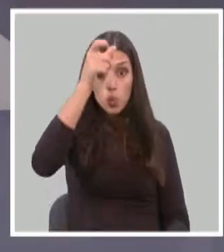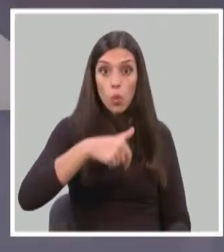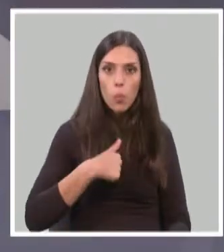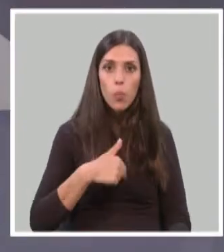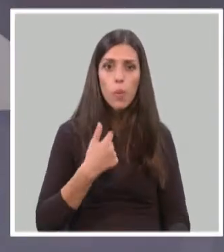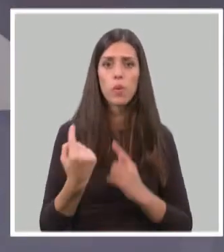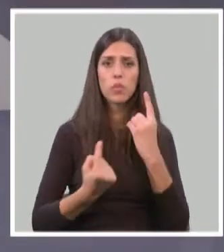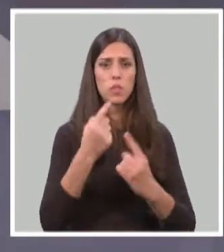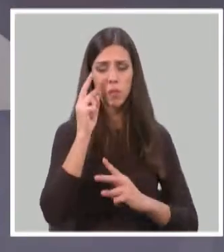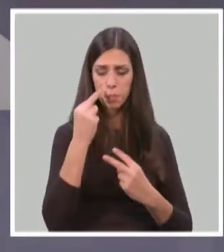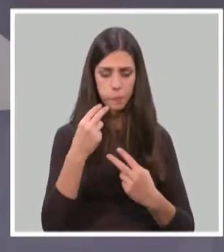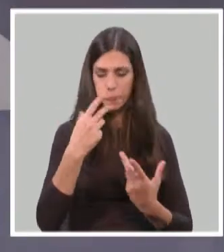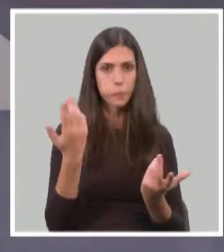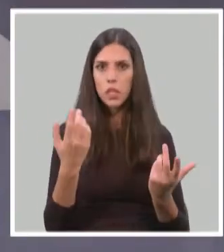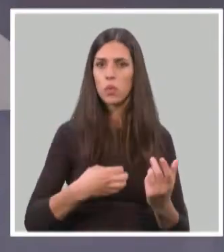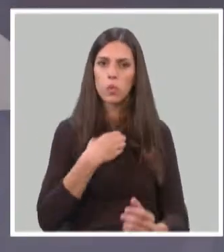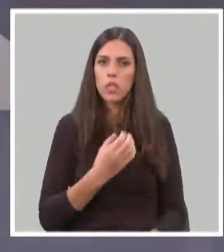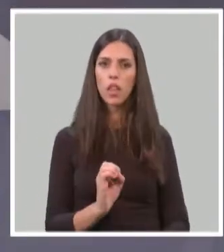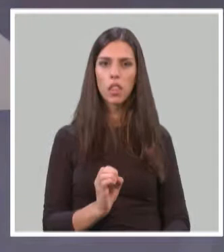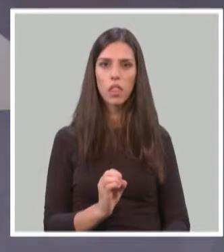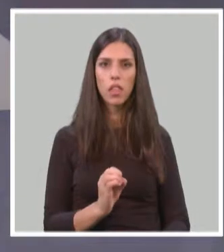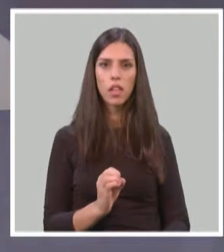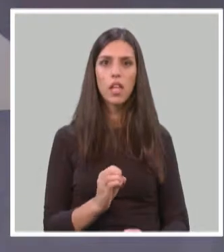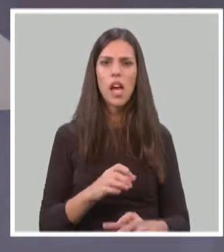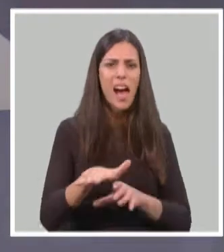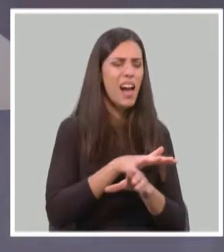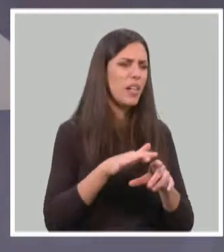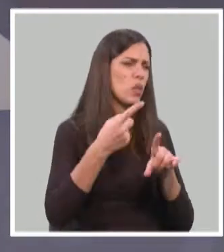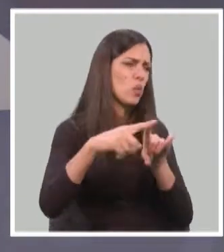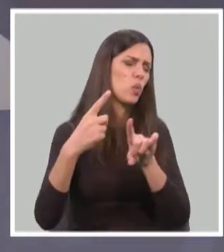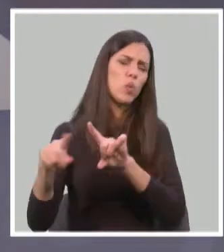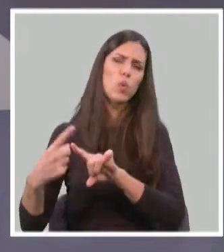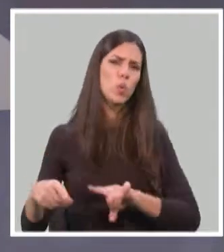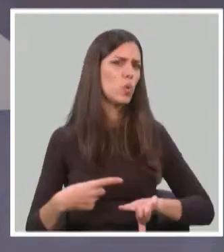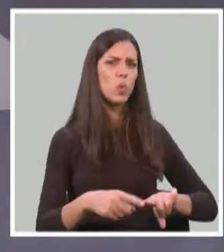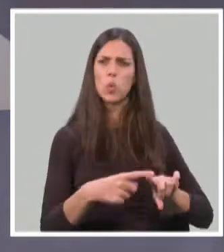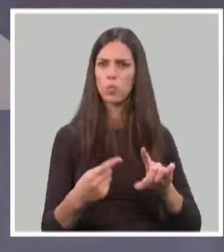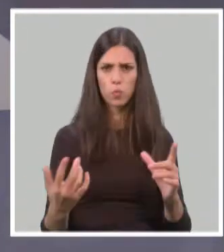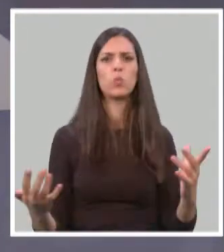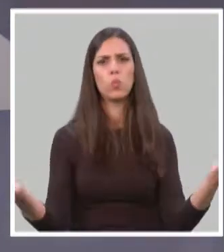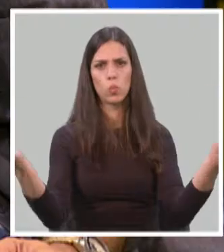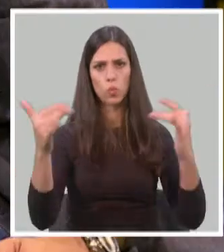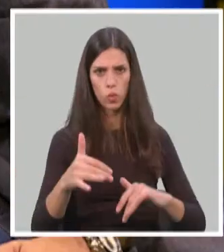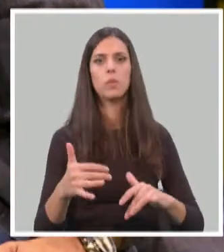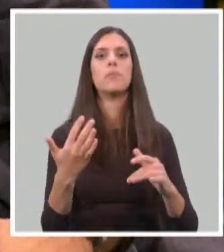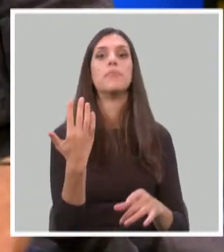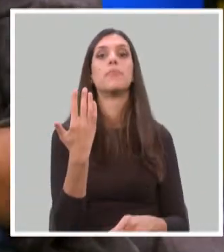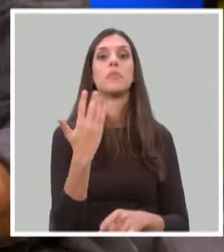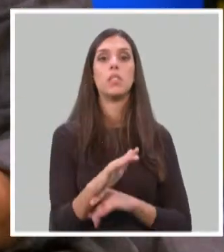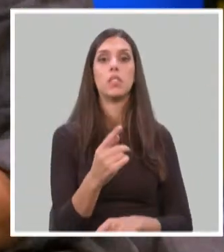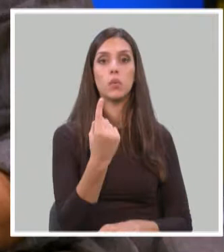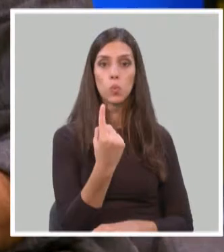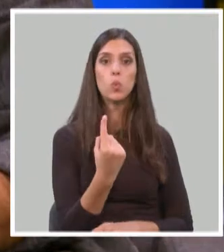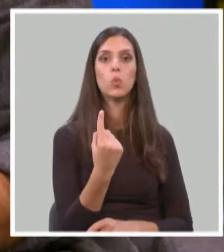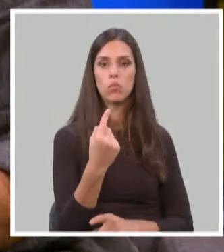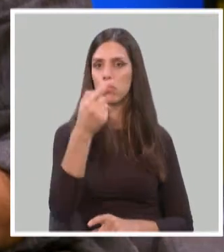noção. Não têm noção. E são pessoas que vêm das maiores áreas, das áreas mais distintas possível. Há um